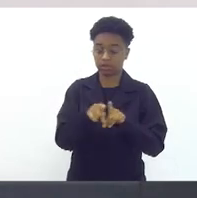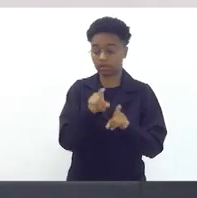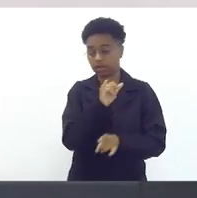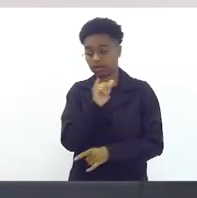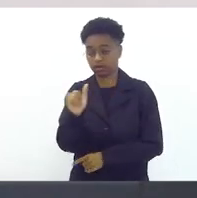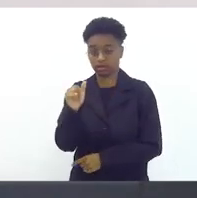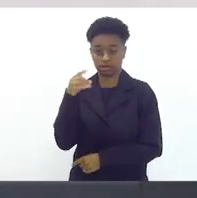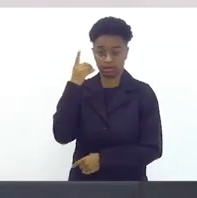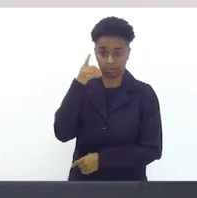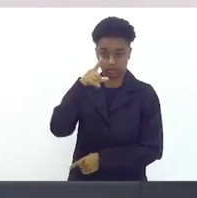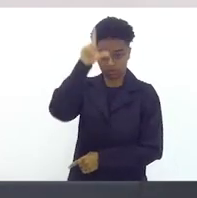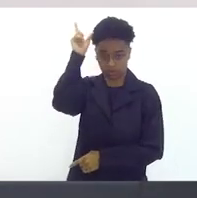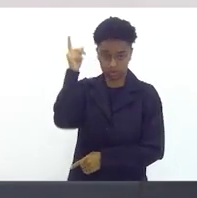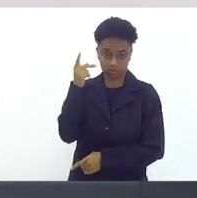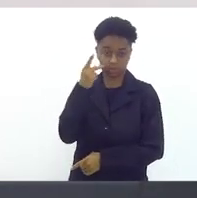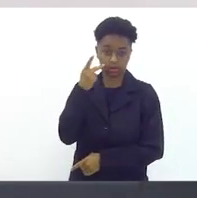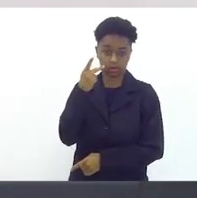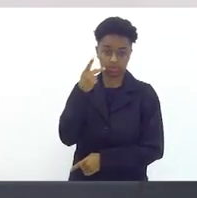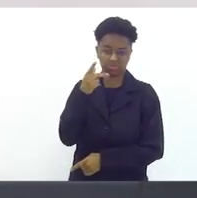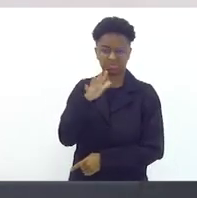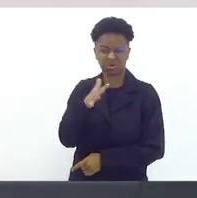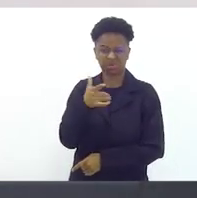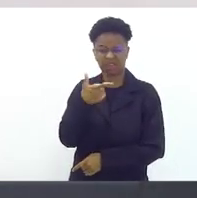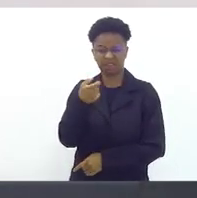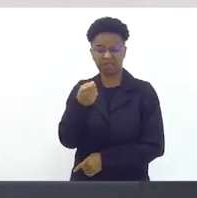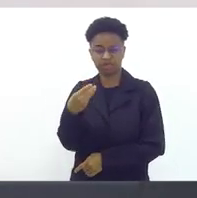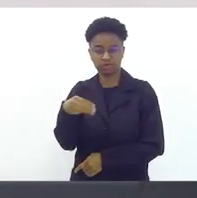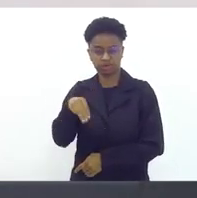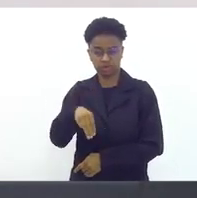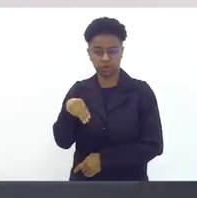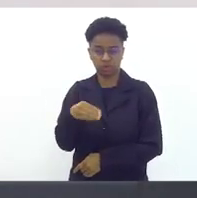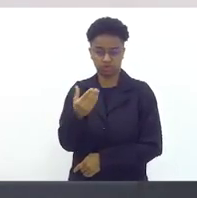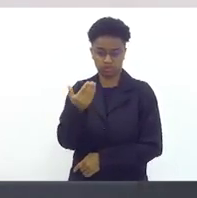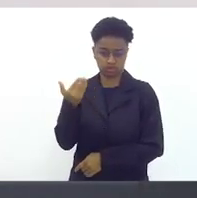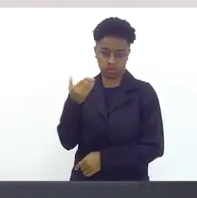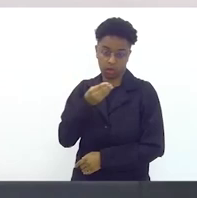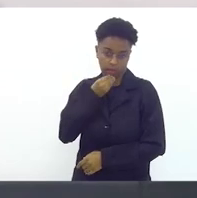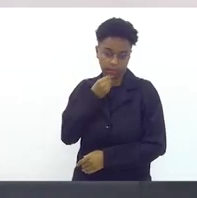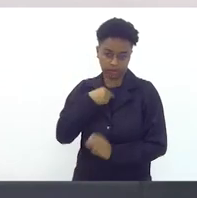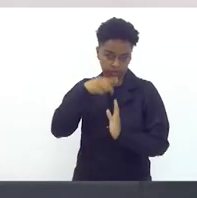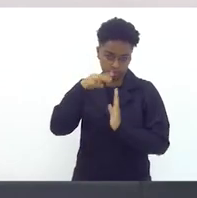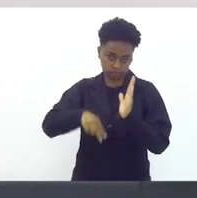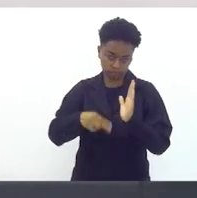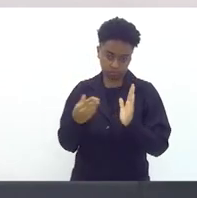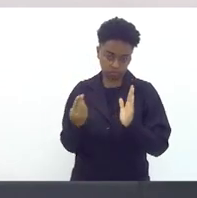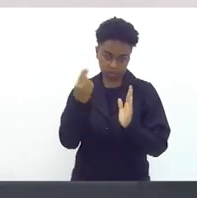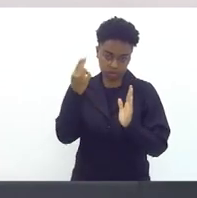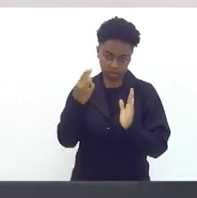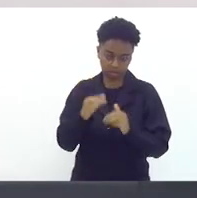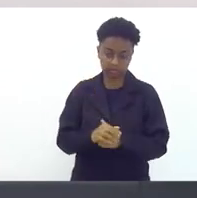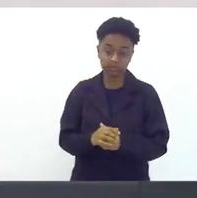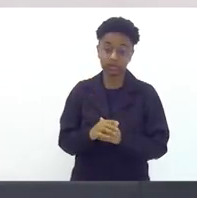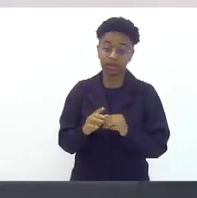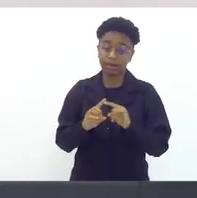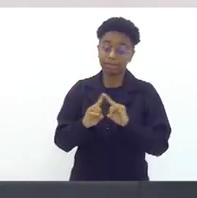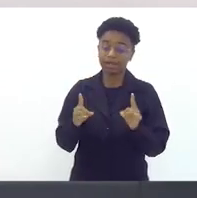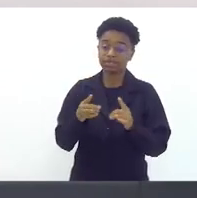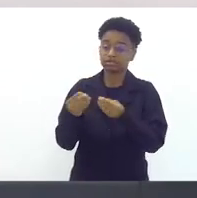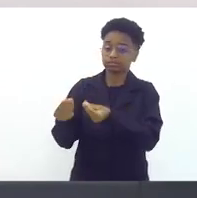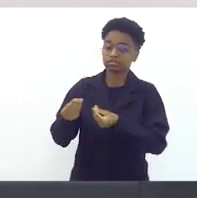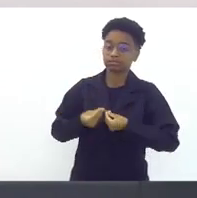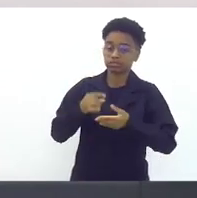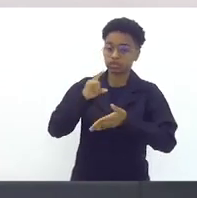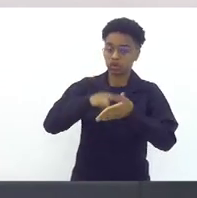recebi, né, há coisa de 20 minutos atrás, e não li, obviamente, uma documentação oriunda do